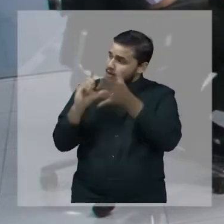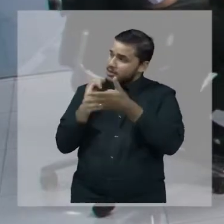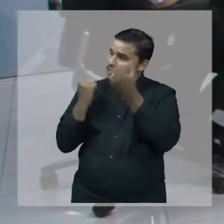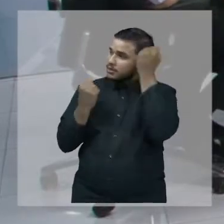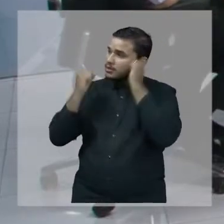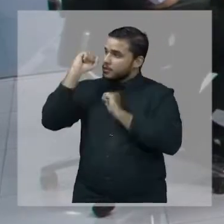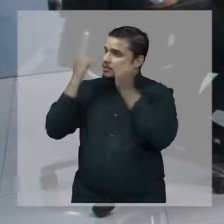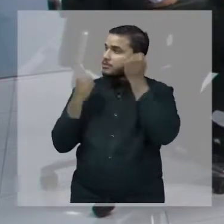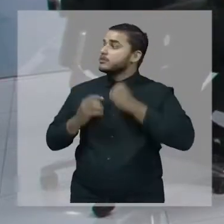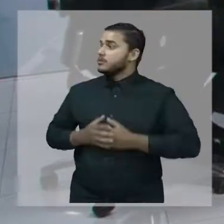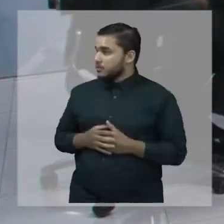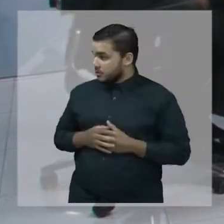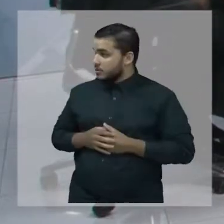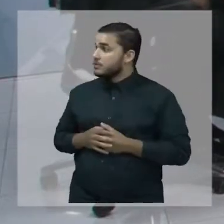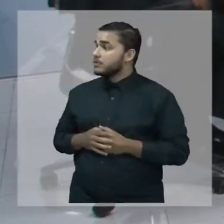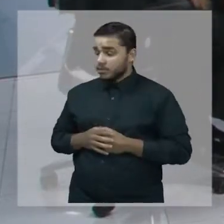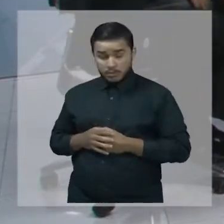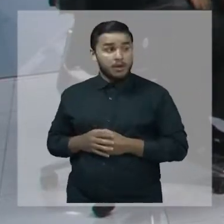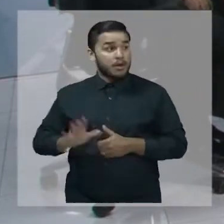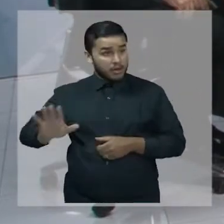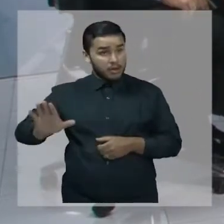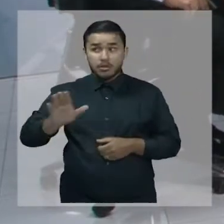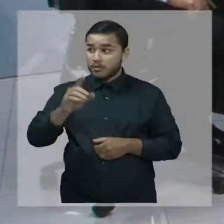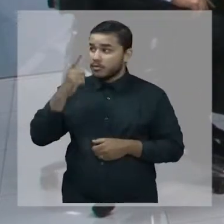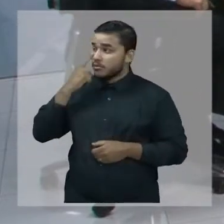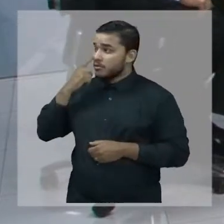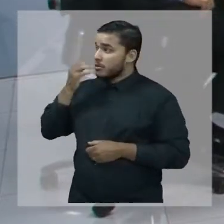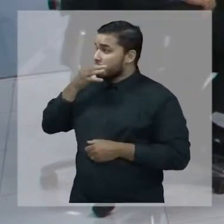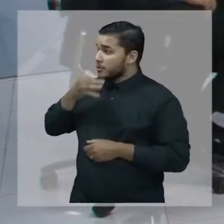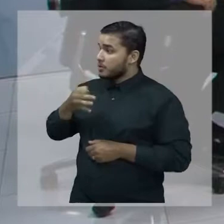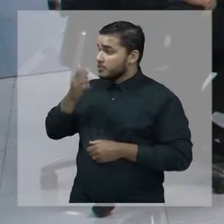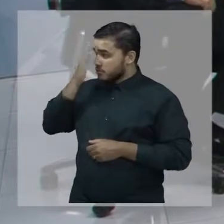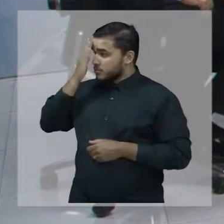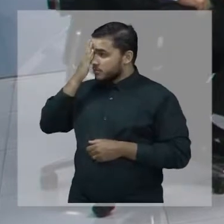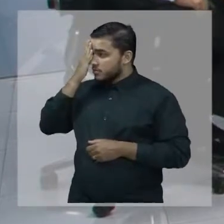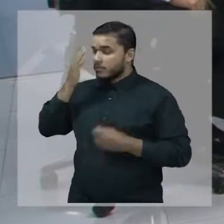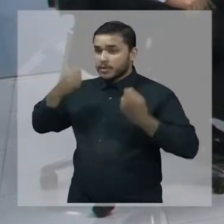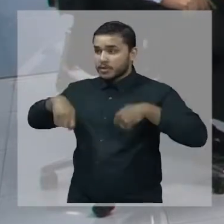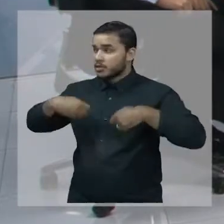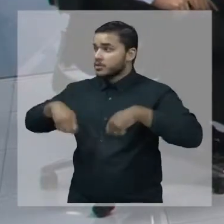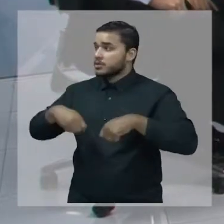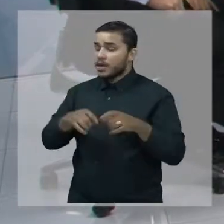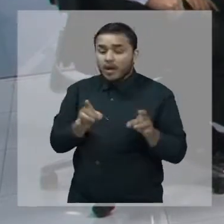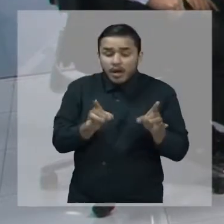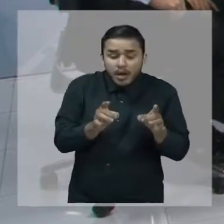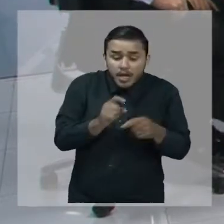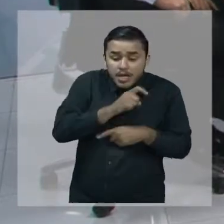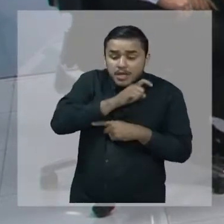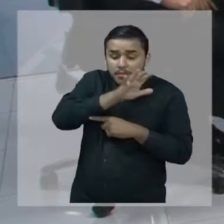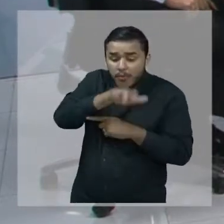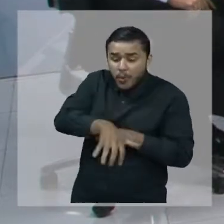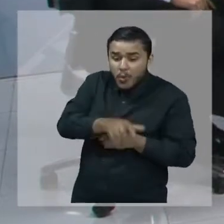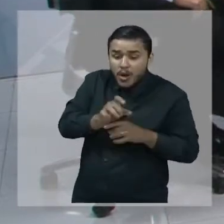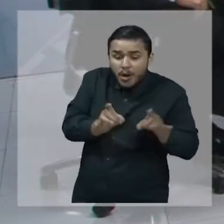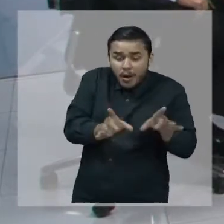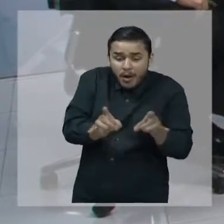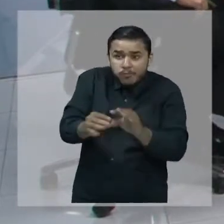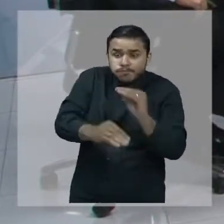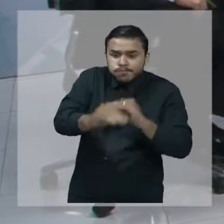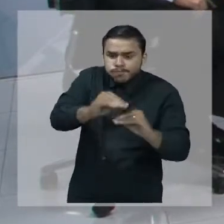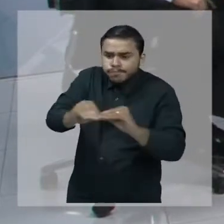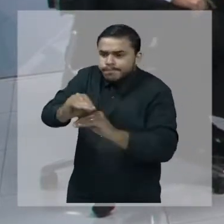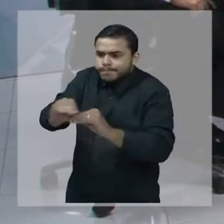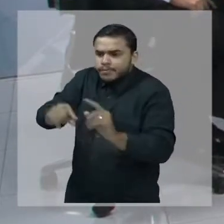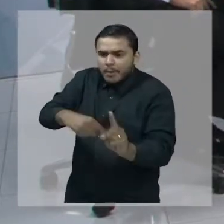essa dificuldade. Hoje tem essa dificuldade. Você faz de São Paulo. Isso eu tenho que rever também. Agora eu tenho que ver sobre o imposto de consumo. Isso é que